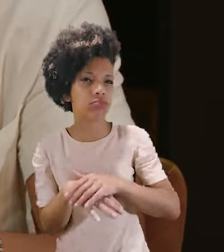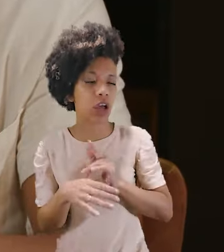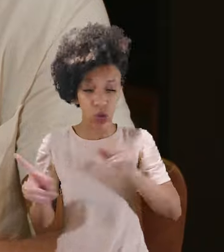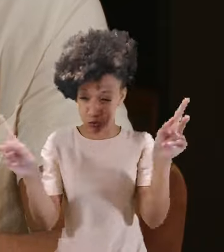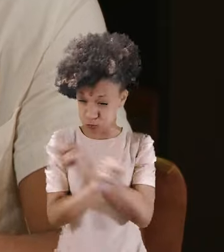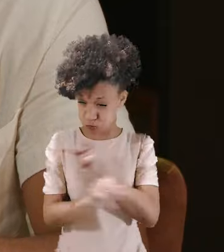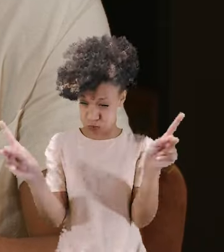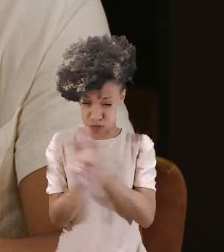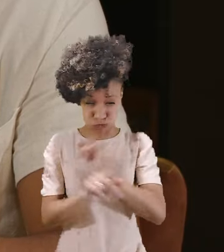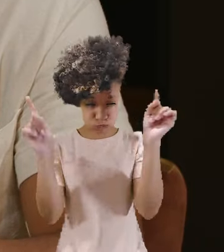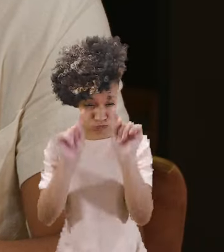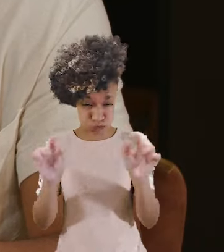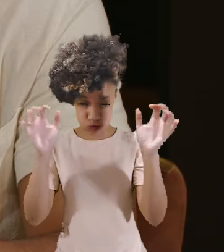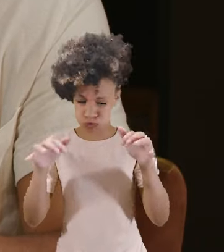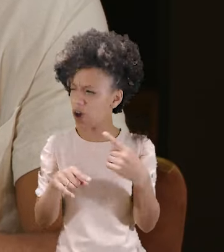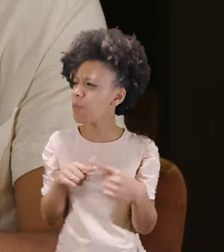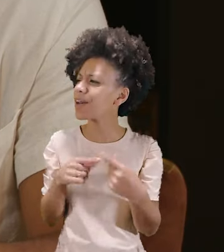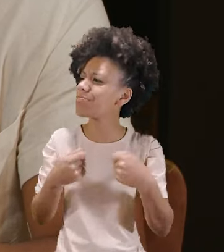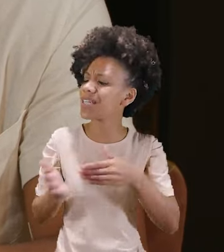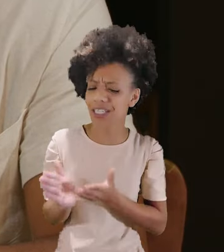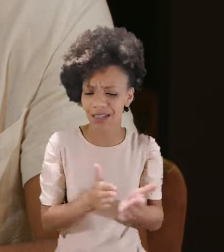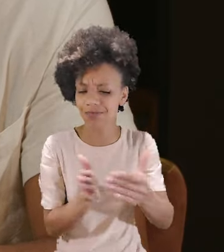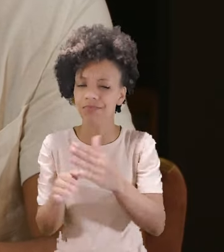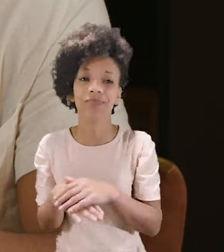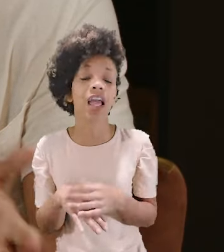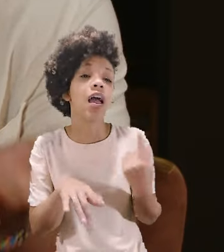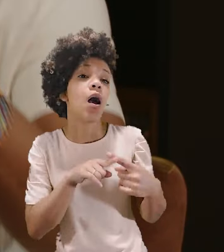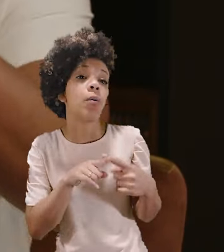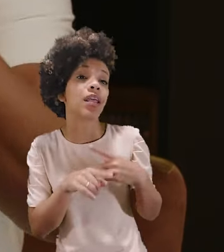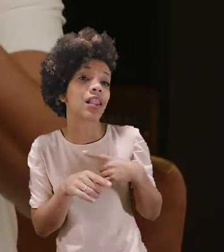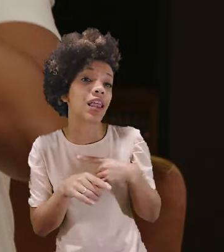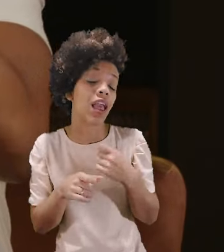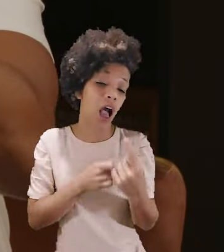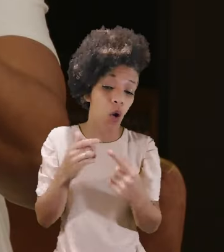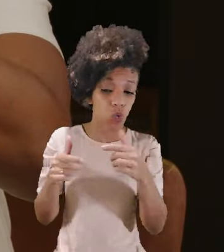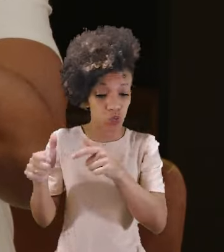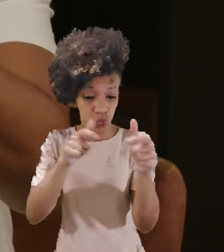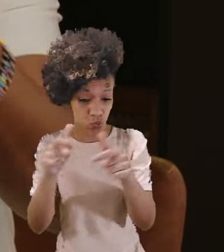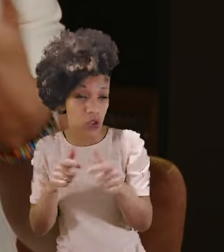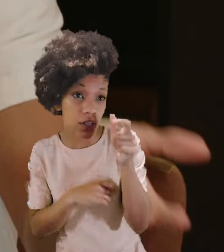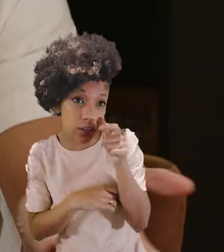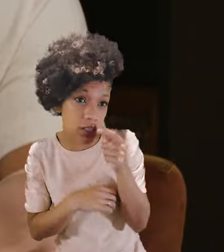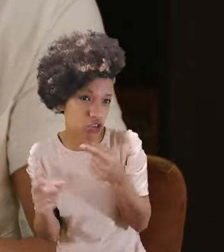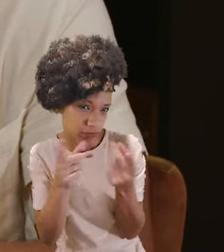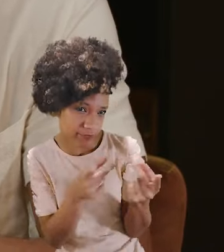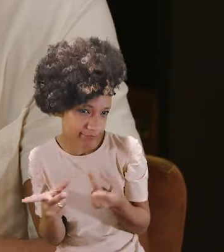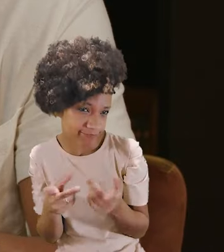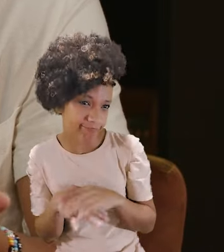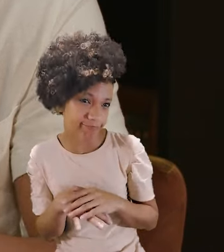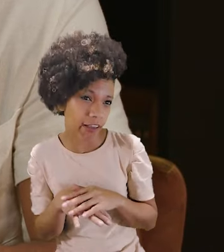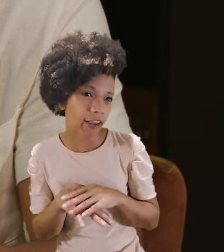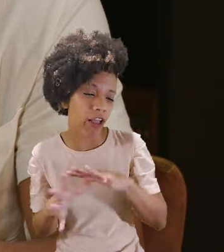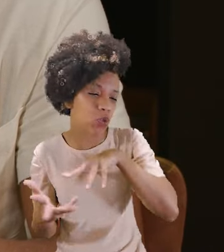muito forte entendeu então é mais complicado porque tem que passar por ali carinho porque ele tem alguns pontos que só interessante excelente pelo comércio